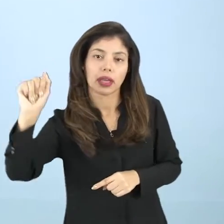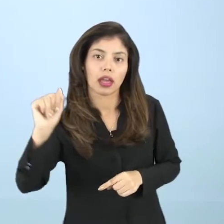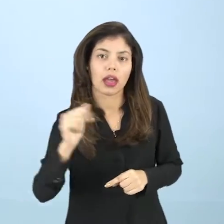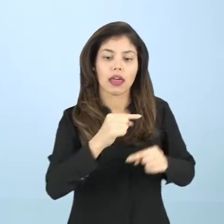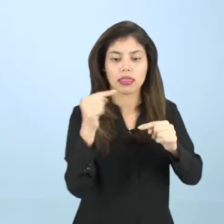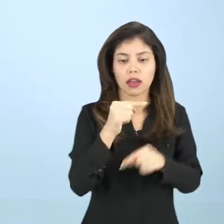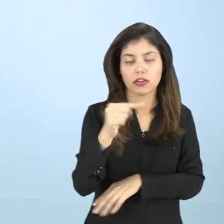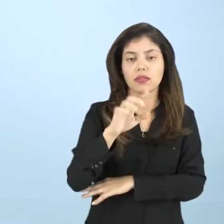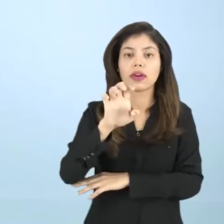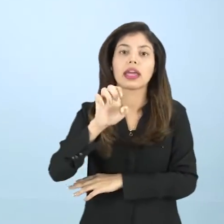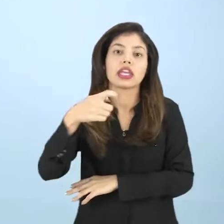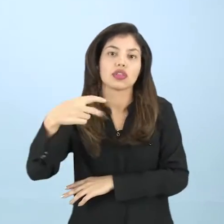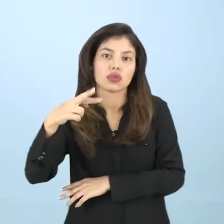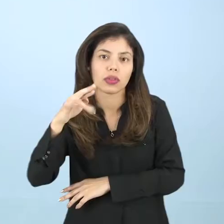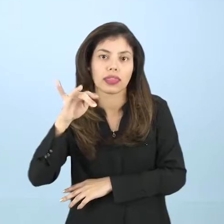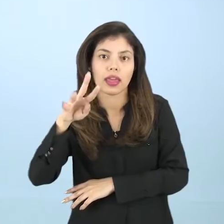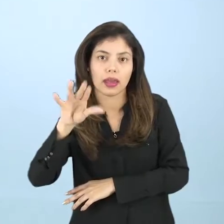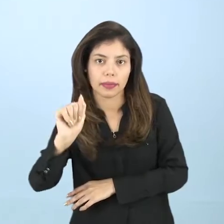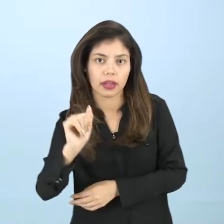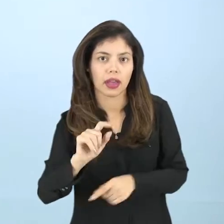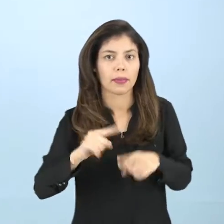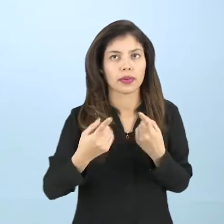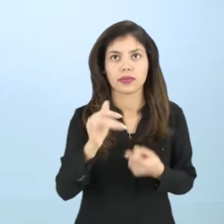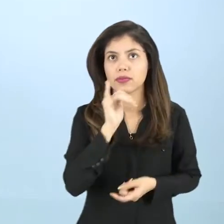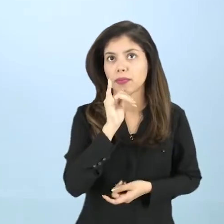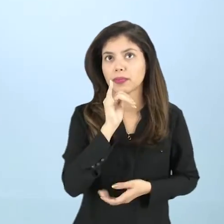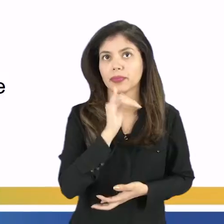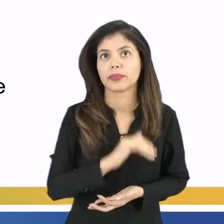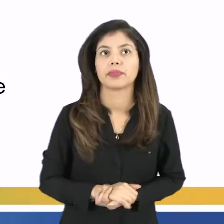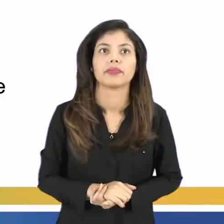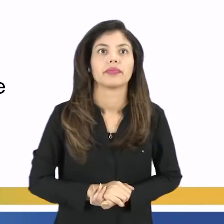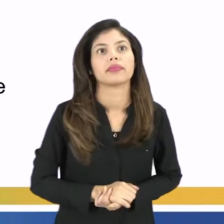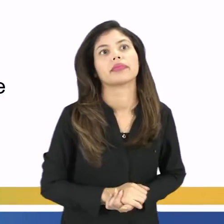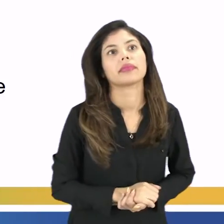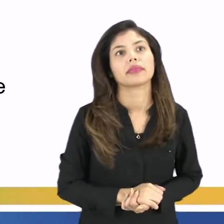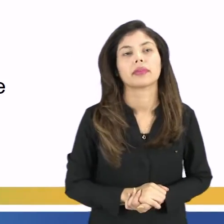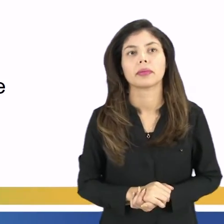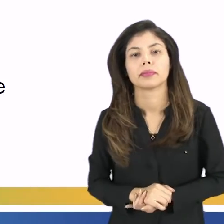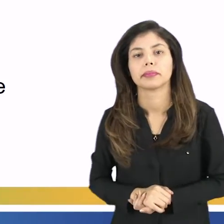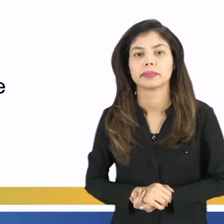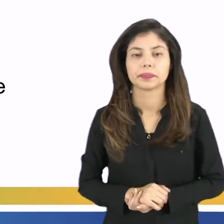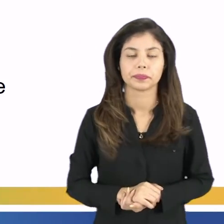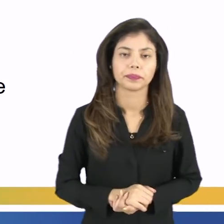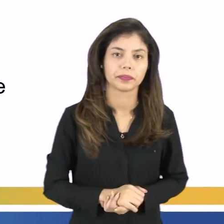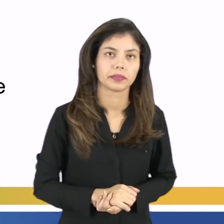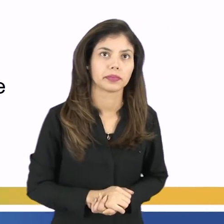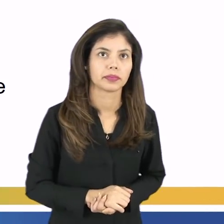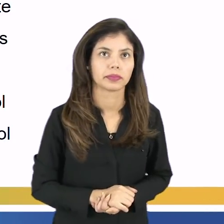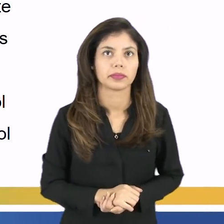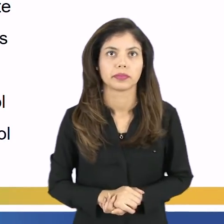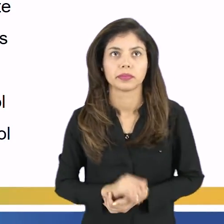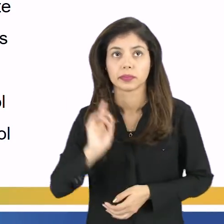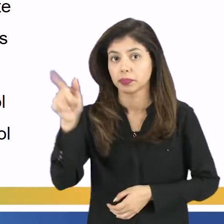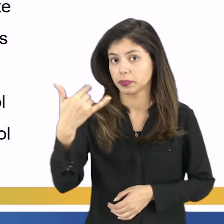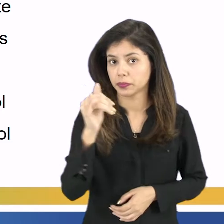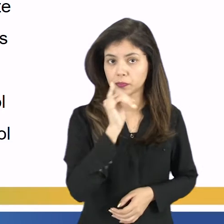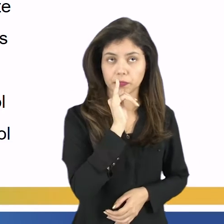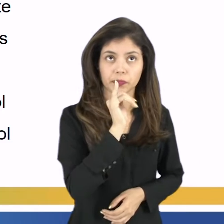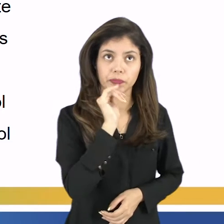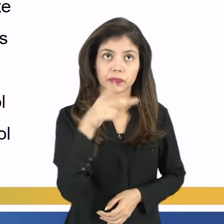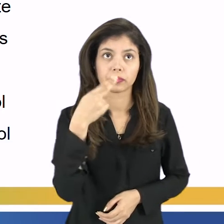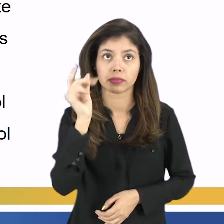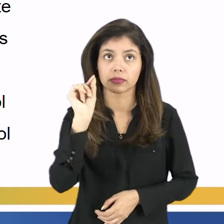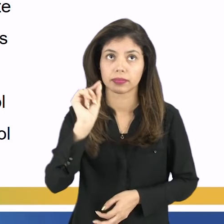negativo, reação exotérmica. Vamos a mais um exemplo. Então, nosso gabarito, letra A. Próximo exemplo